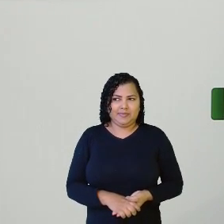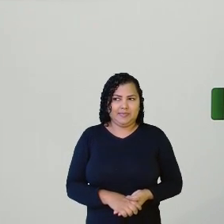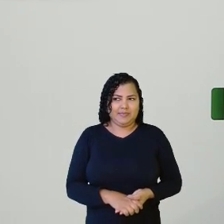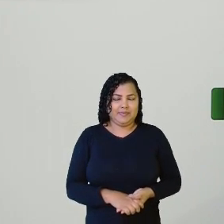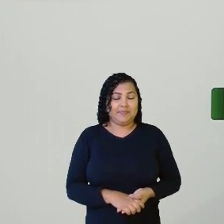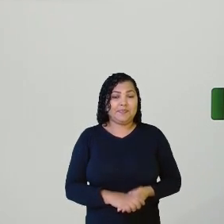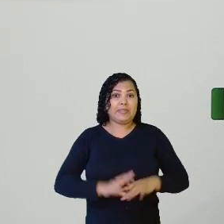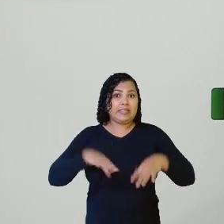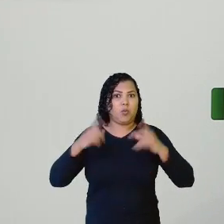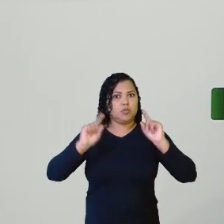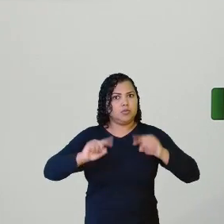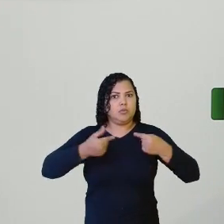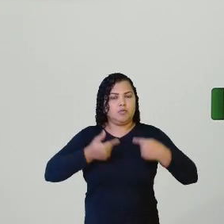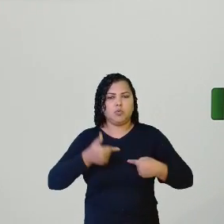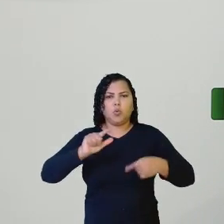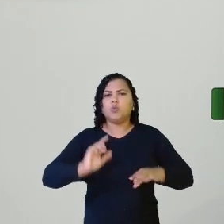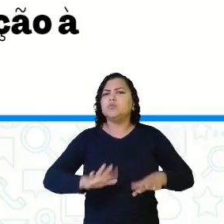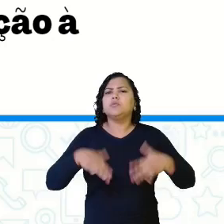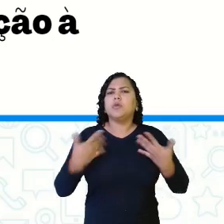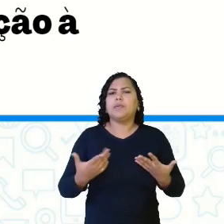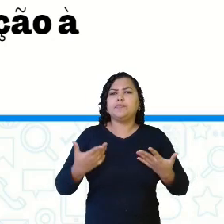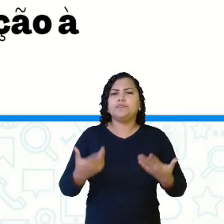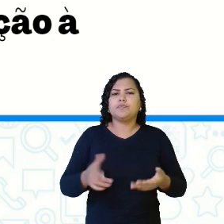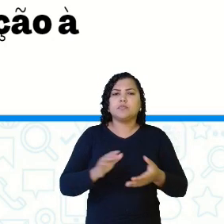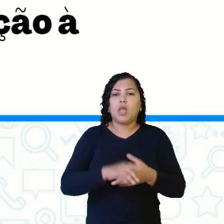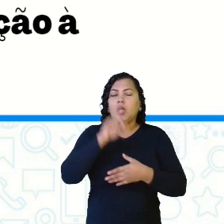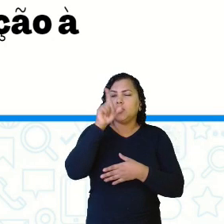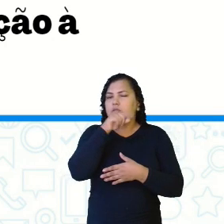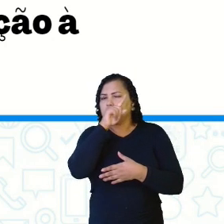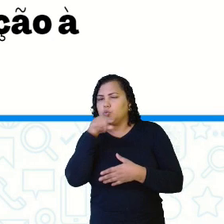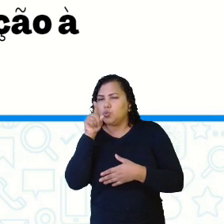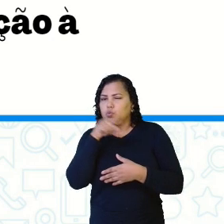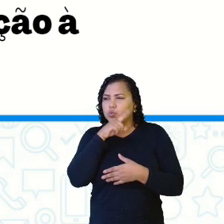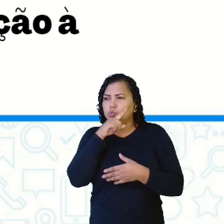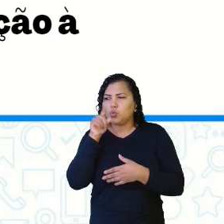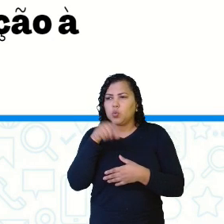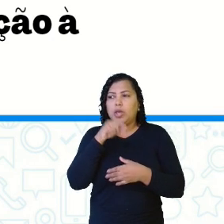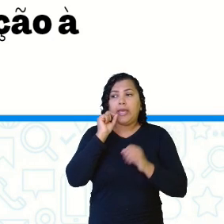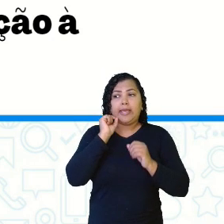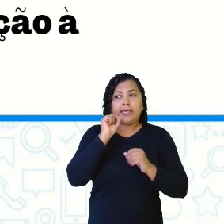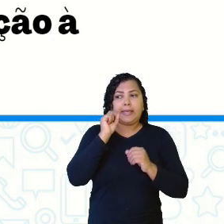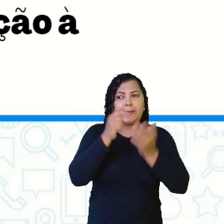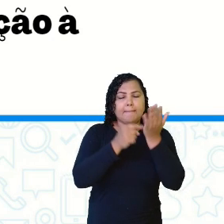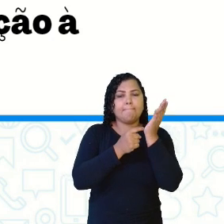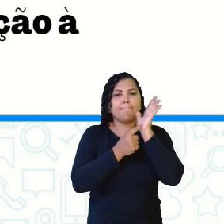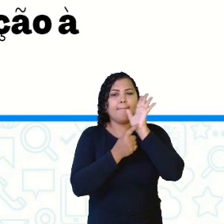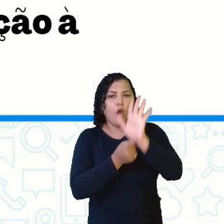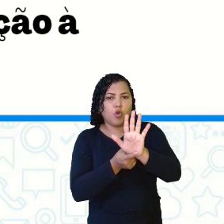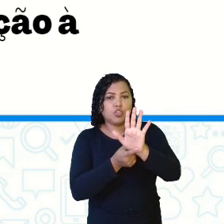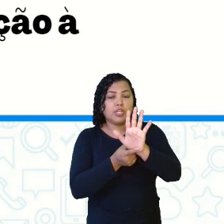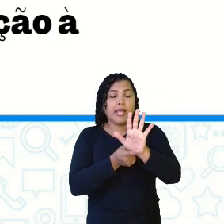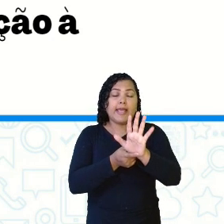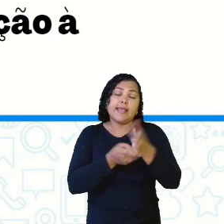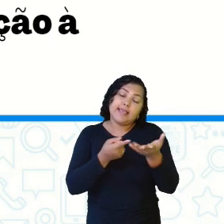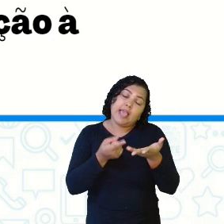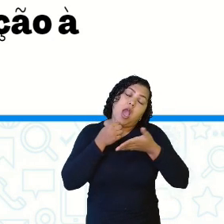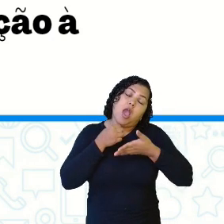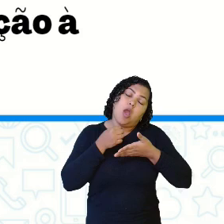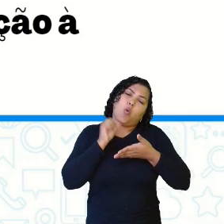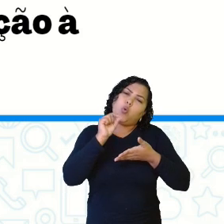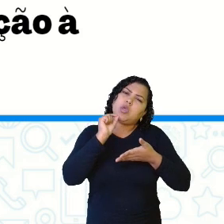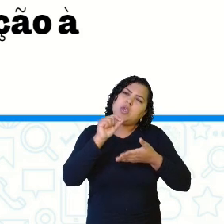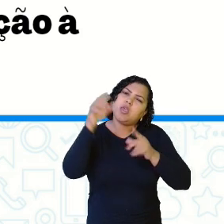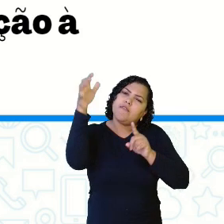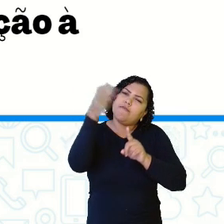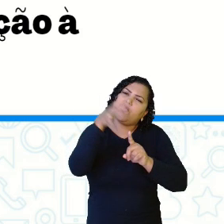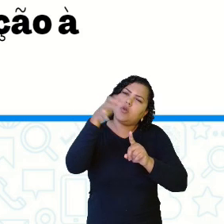outro desafio. Diz o seguinte: marque a alternativa que indica uma condição favorável à vida no planeta